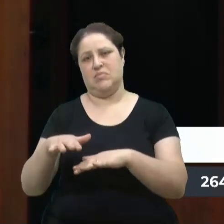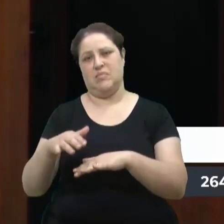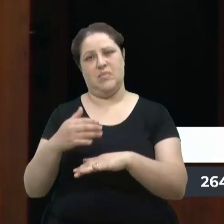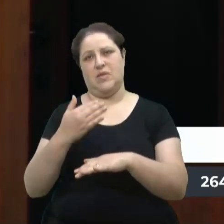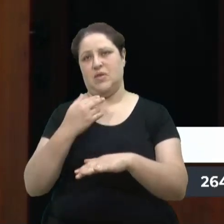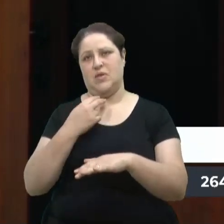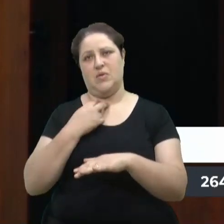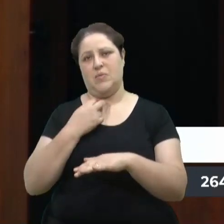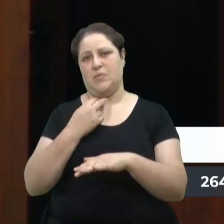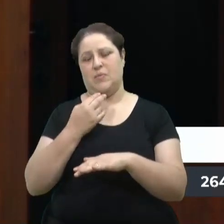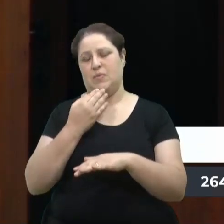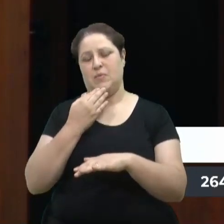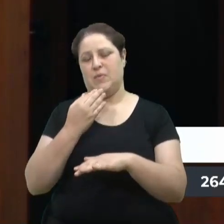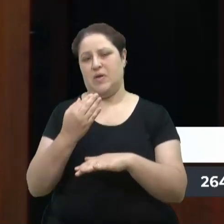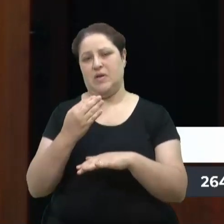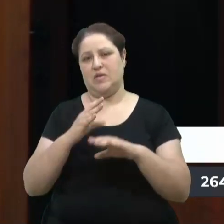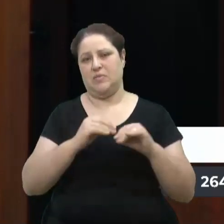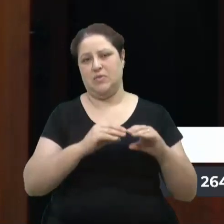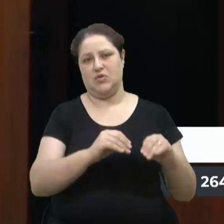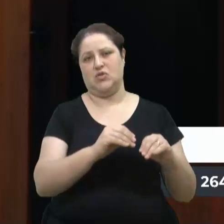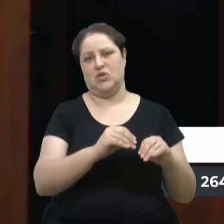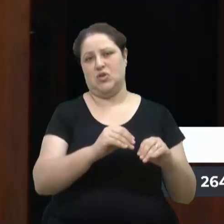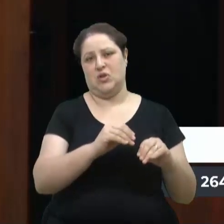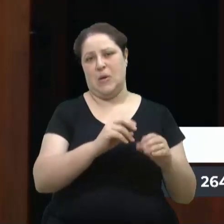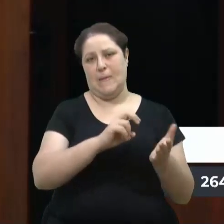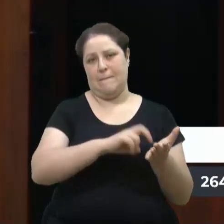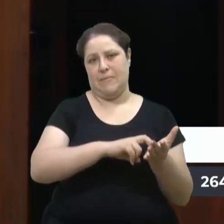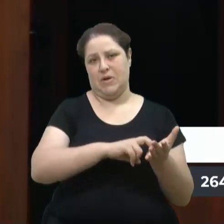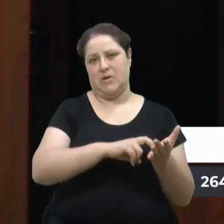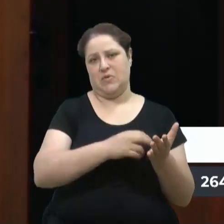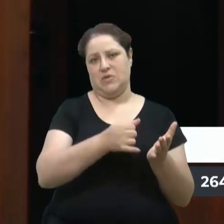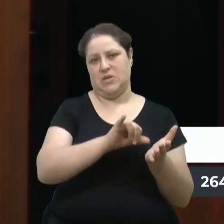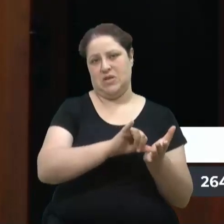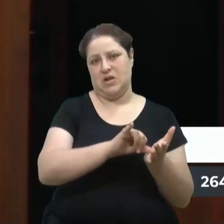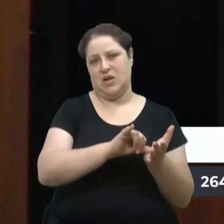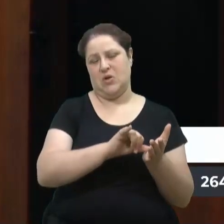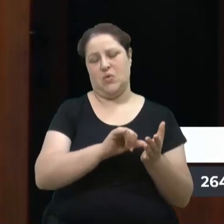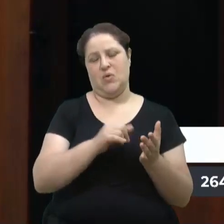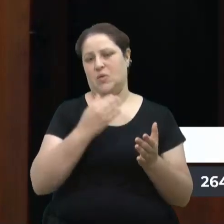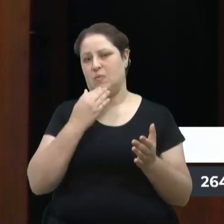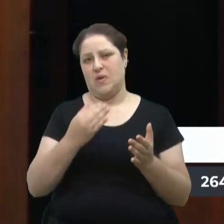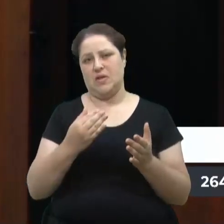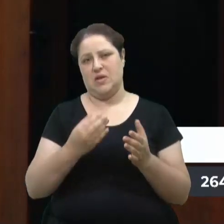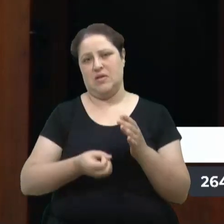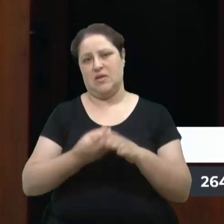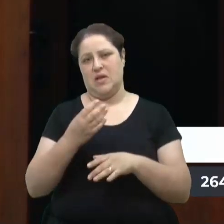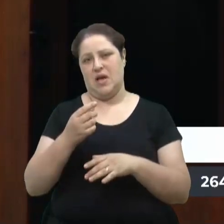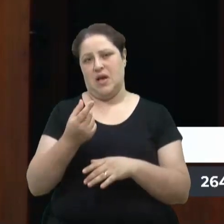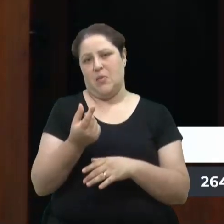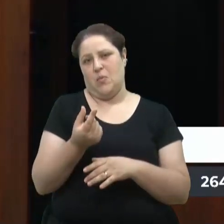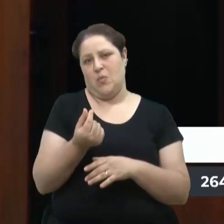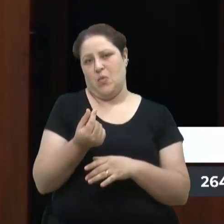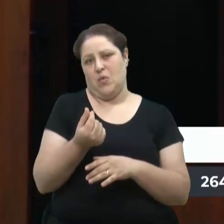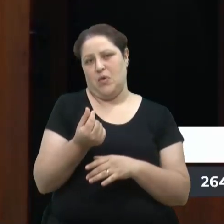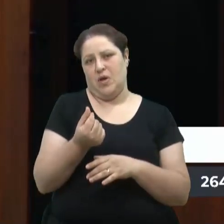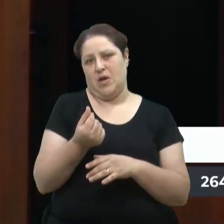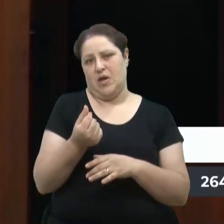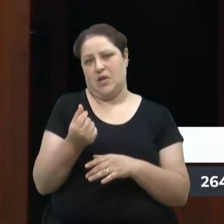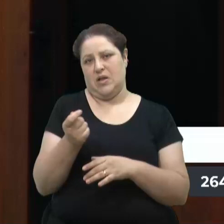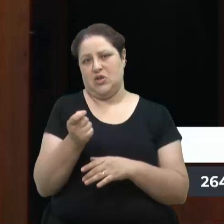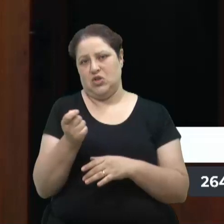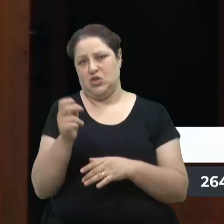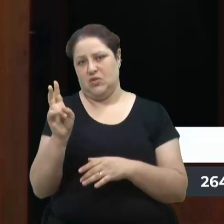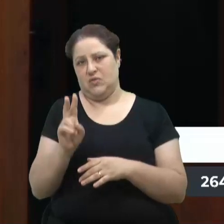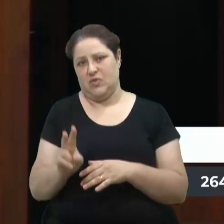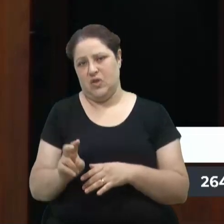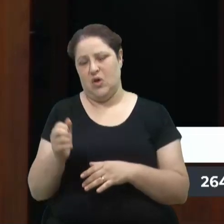intervenção no Banco Central, não peça para criar moeda com Argentina e Venezuela, não peça para estourar teto de gastos, deixa a gente